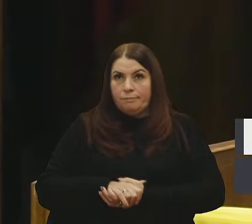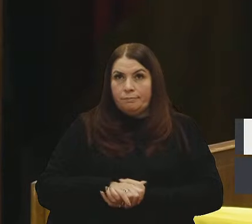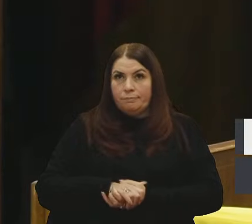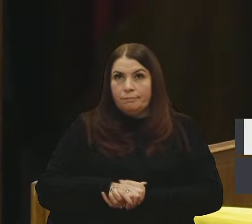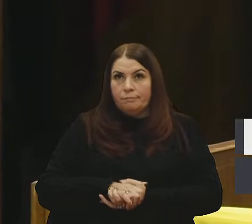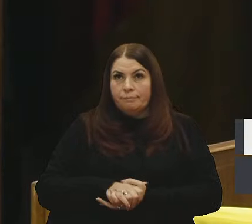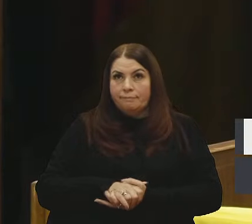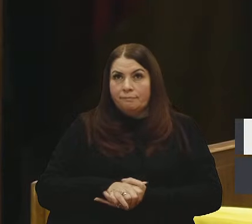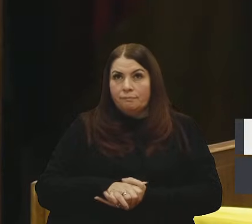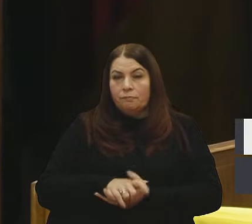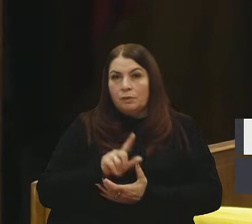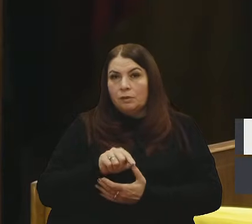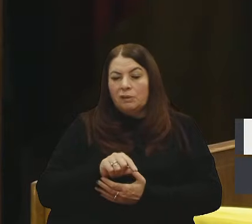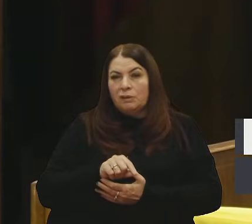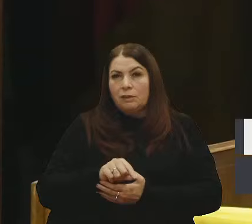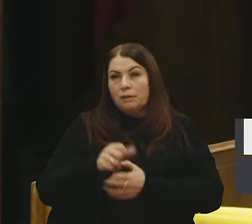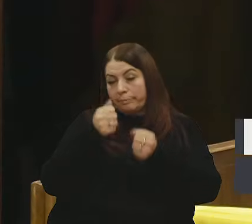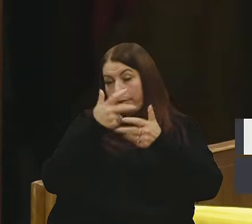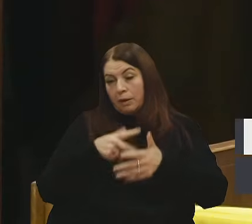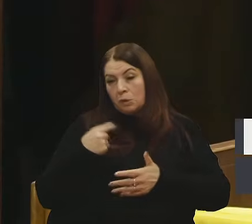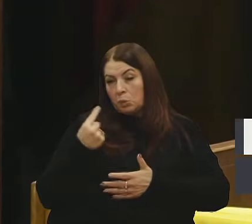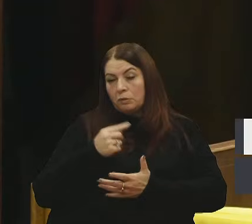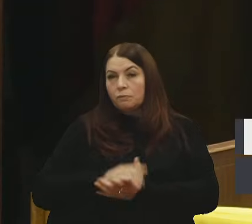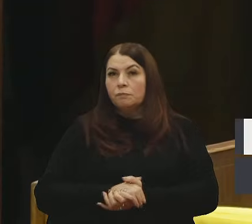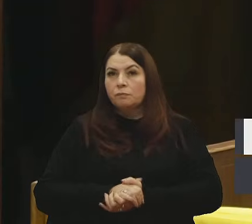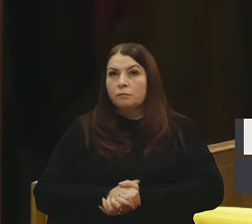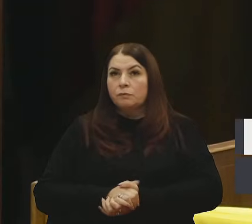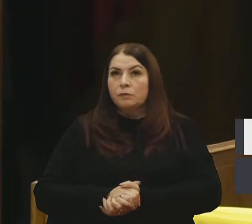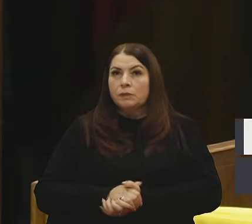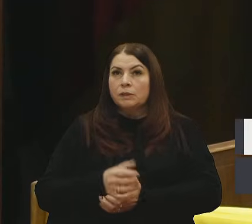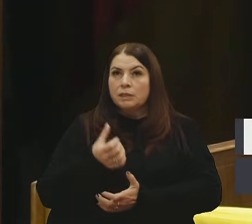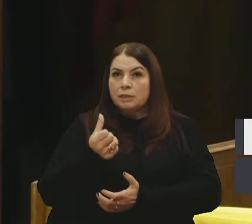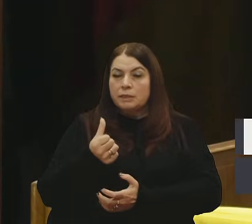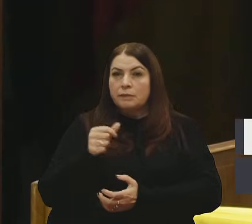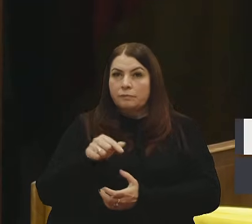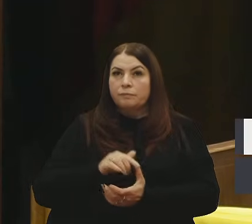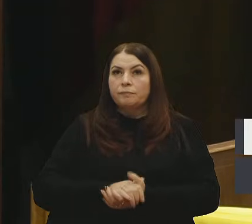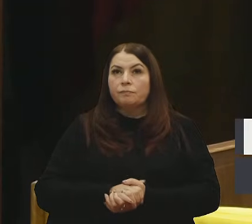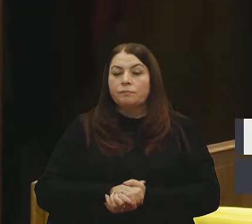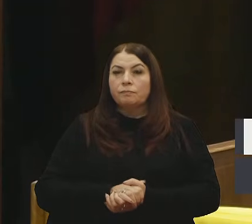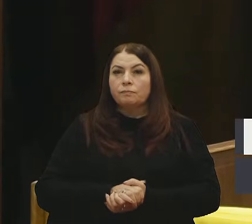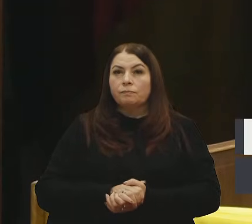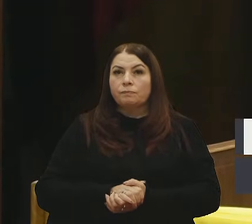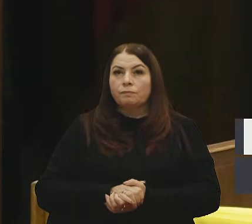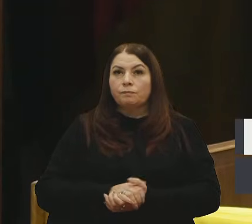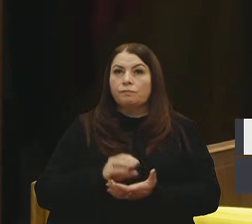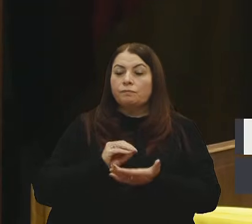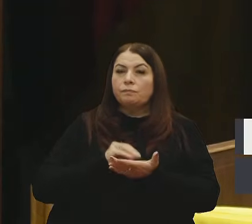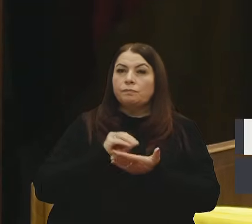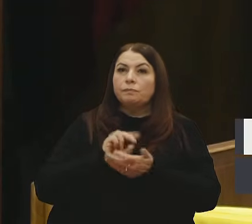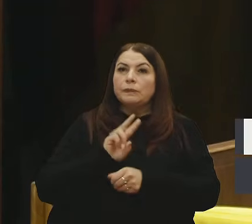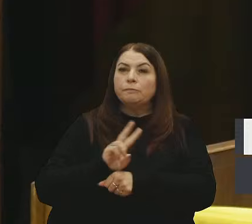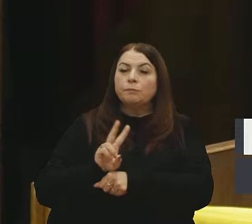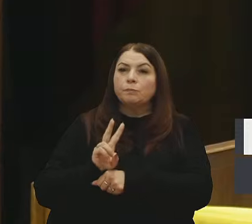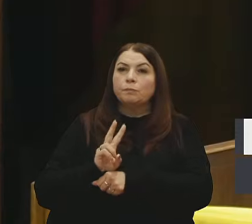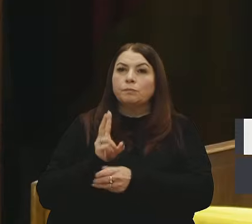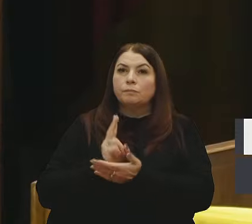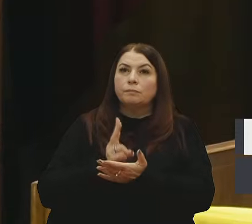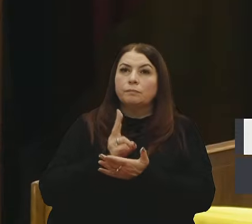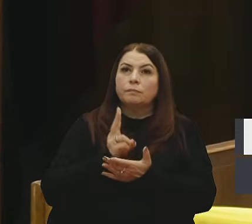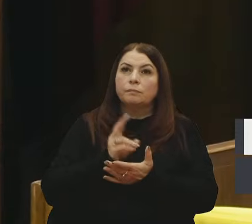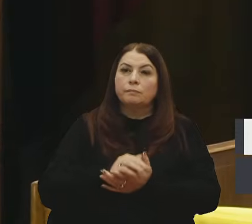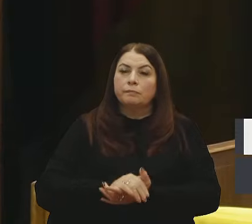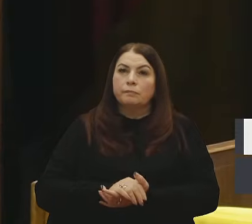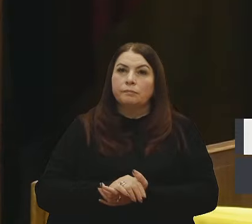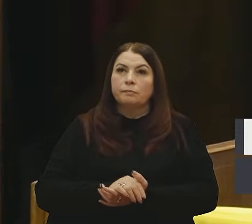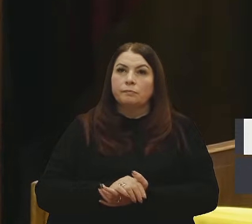e é autoexplicativo. Sexto ponto do Estilac Xavier. Ausência de fiscalização permanente